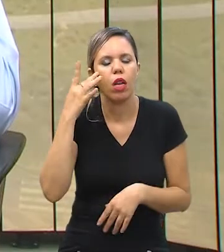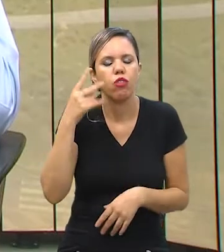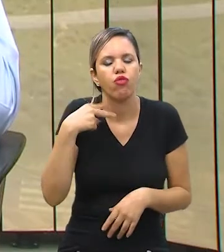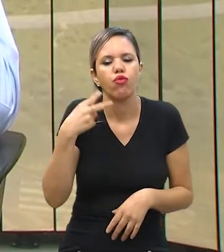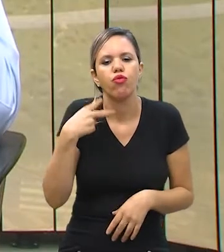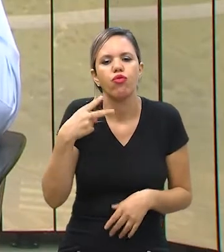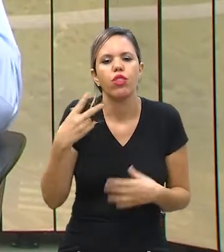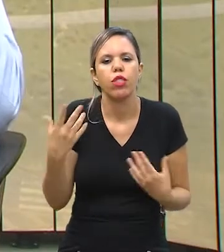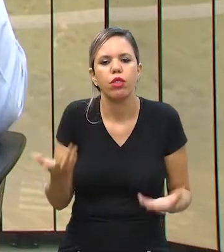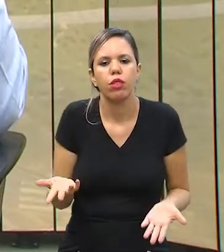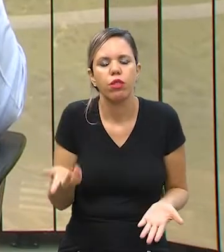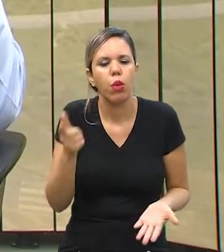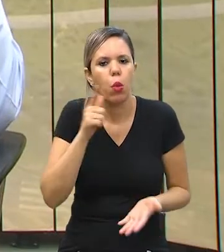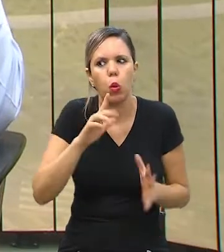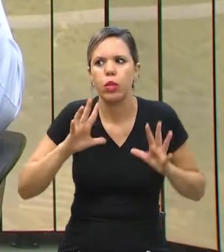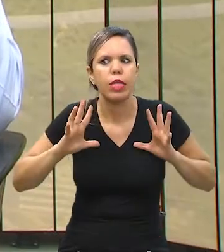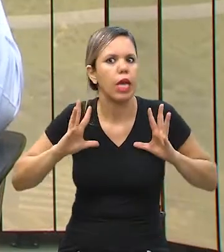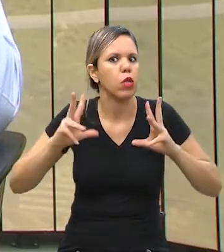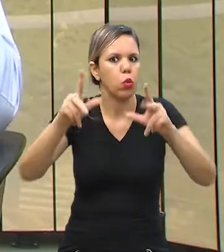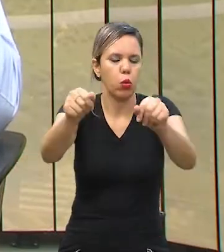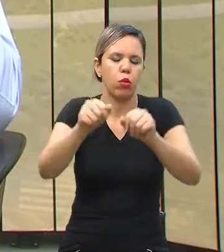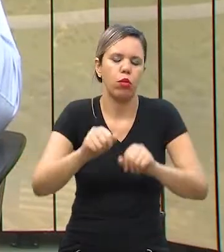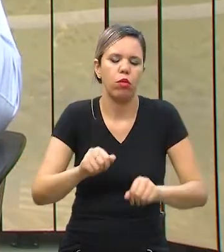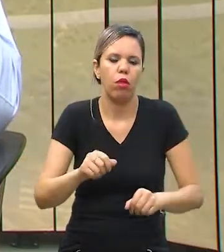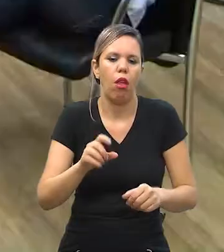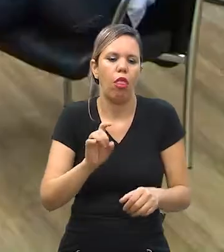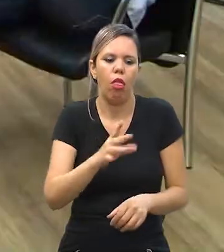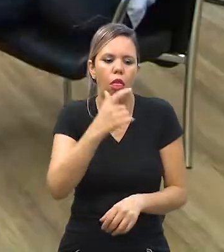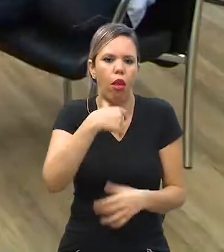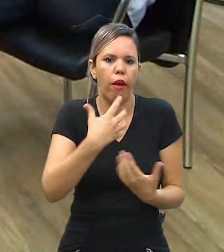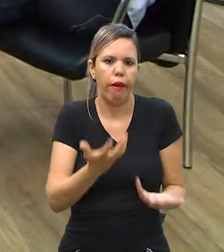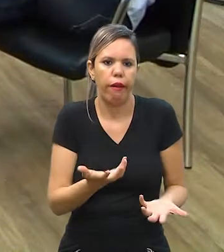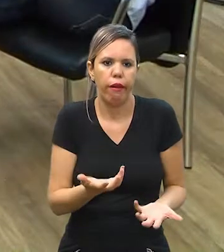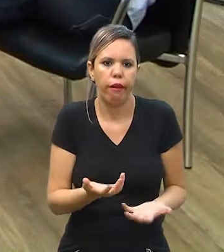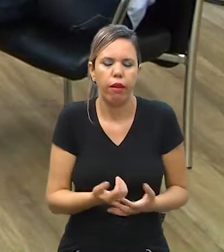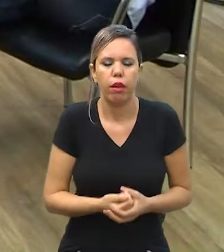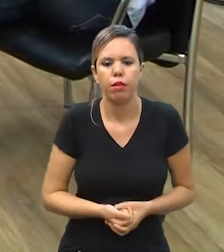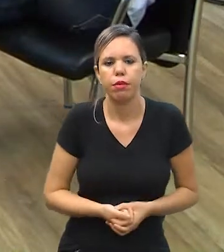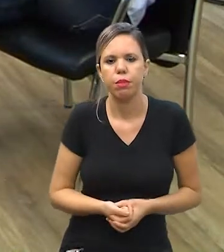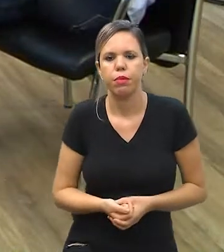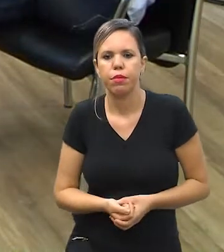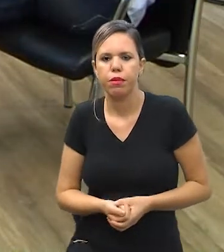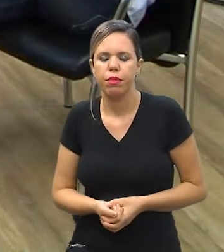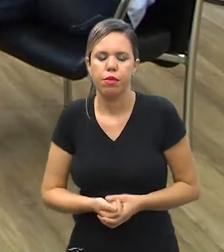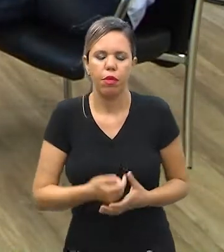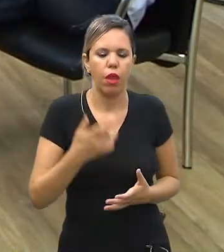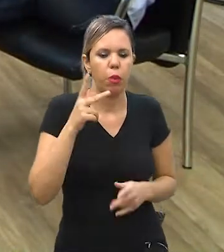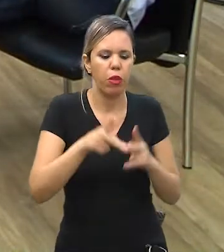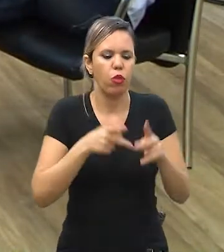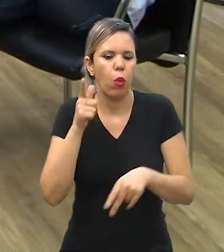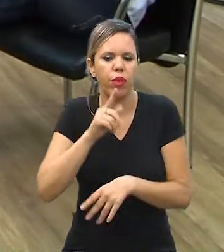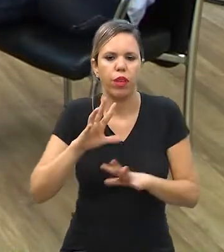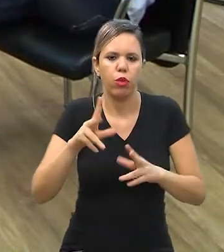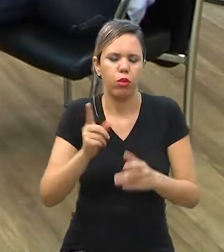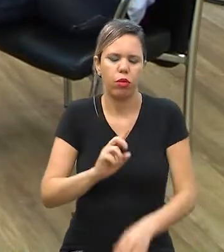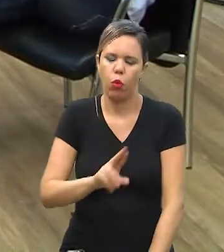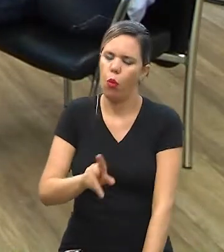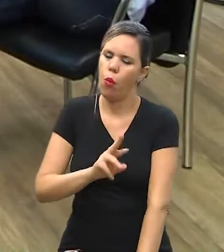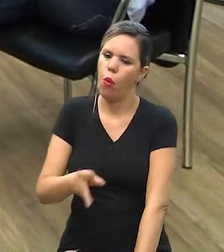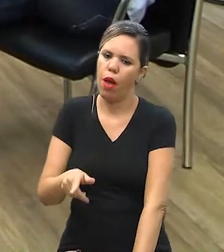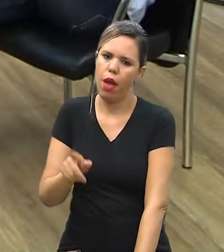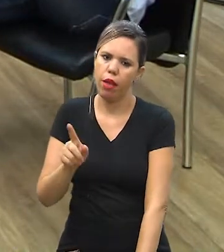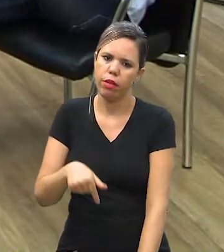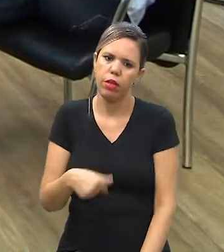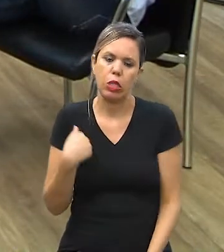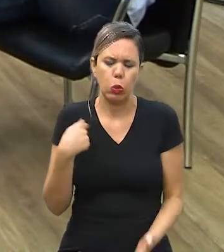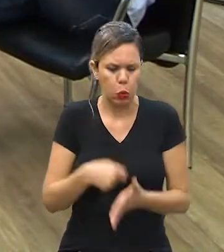vereador ele consegue tudo. Não basta querer, né? Não basta querer, então. A pessoa acha que consegue tudo, mas não é assim. Entendeu?